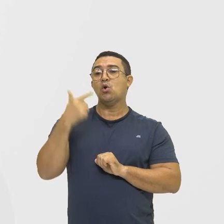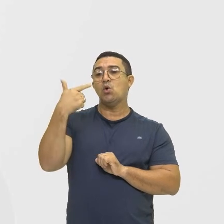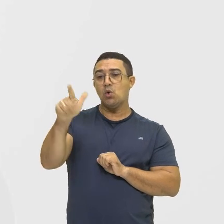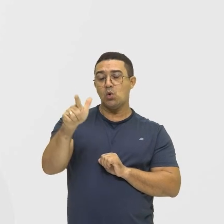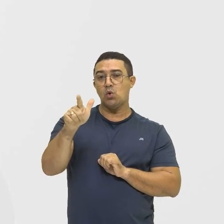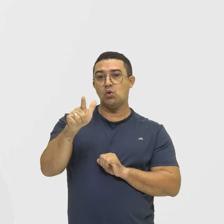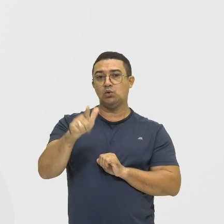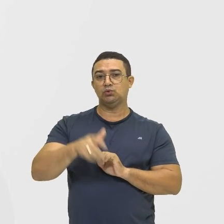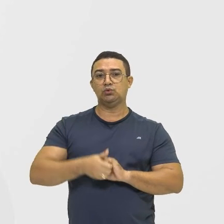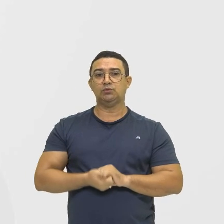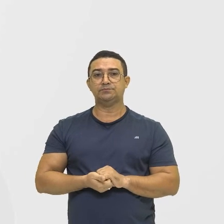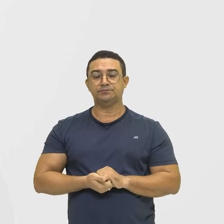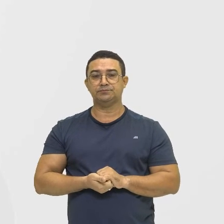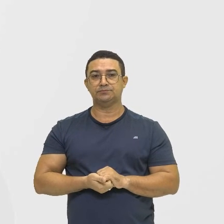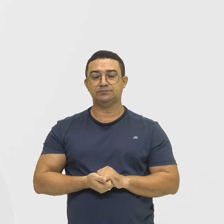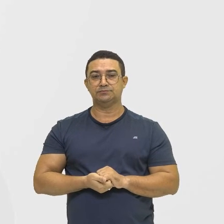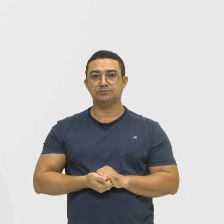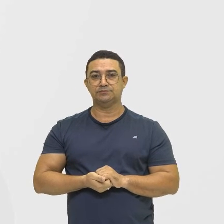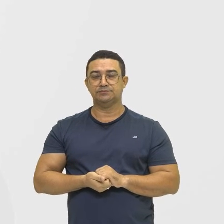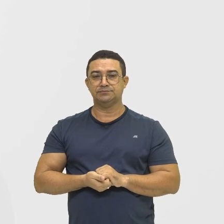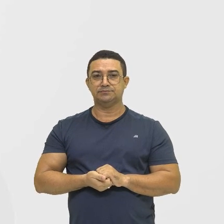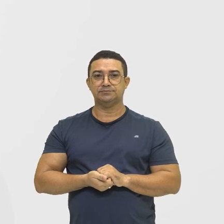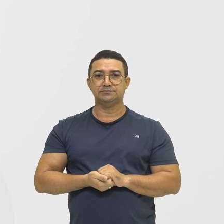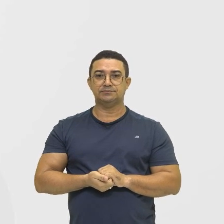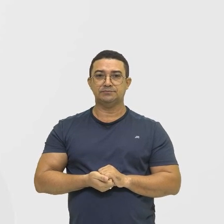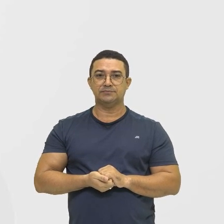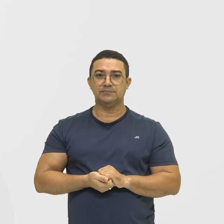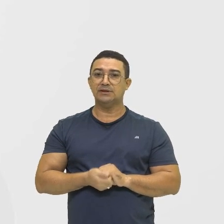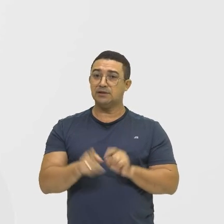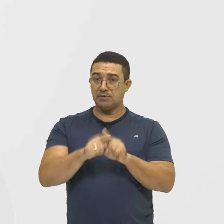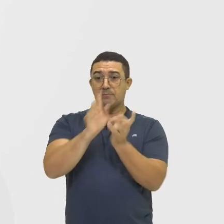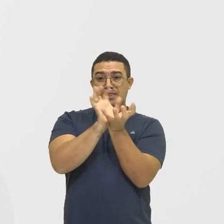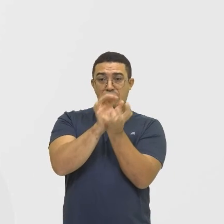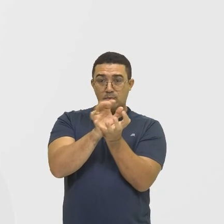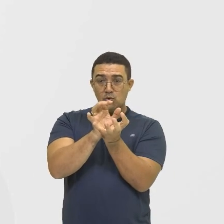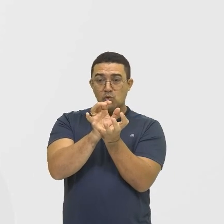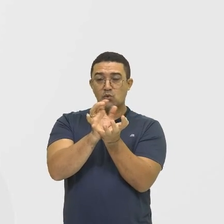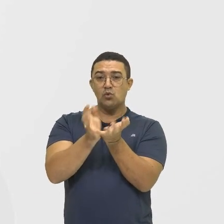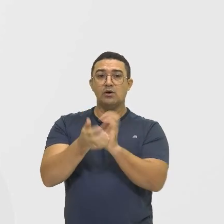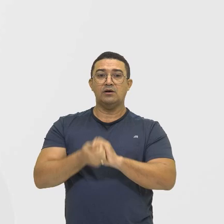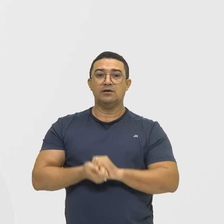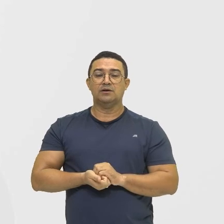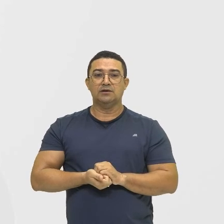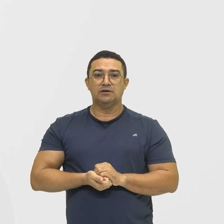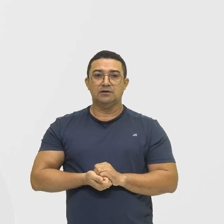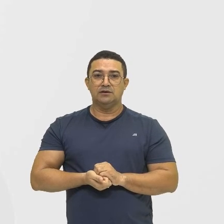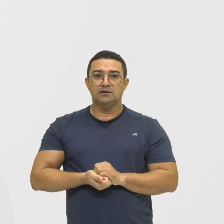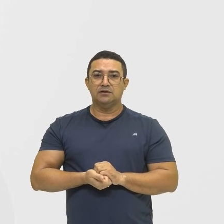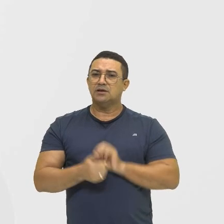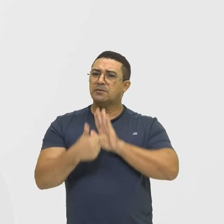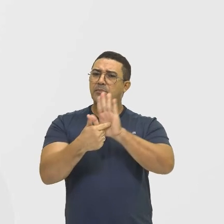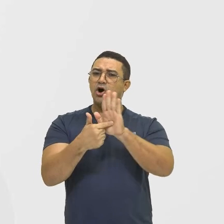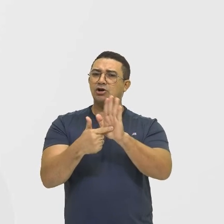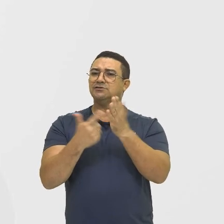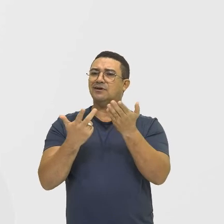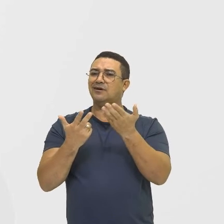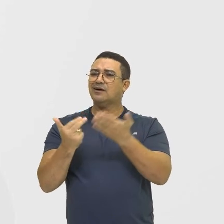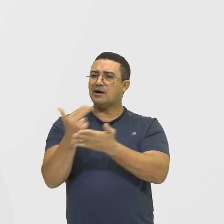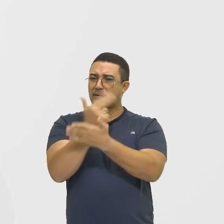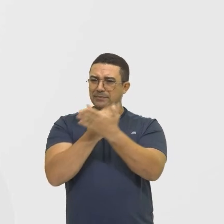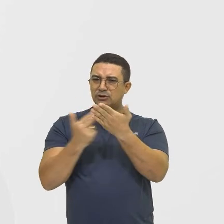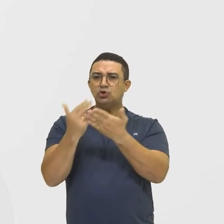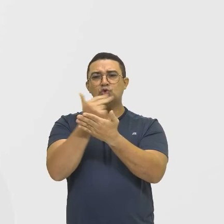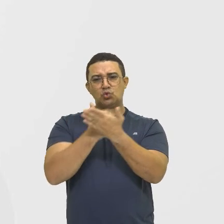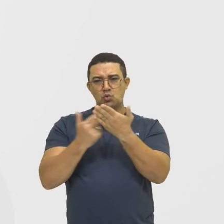vamos lá, esse aqui nós temos em Minas Gerais, aí nós temos o Cantibal, em Pernambuco, que traz aí a questão da pintura